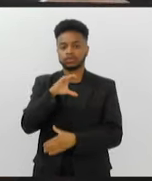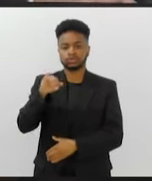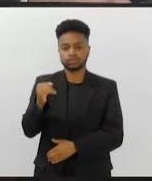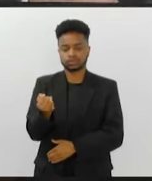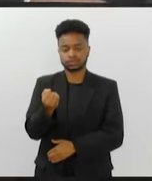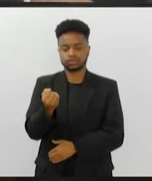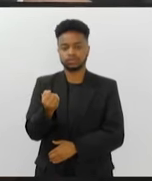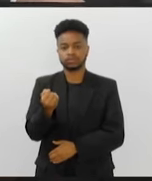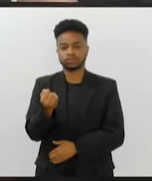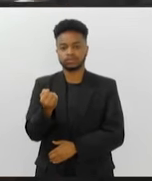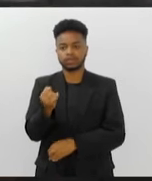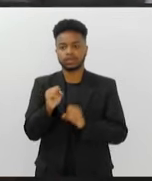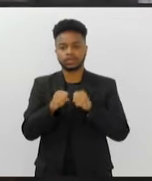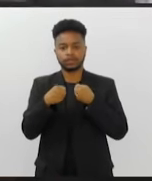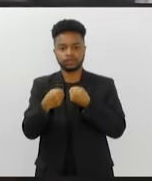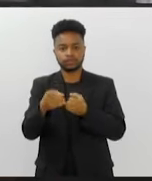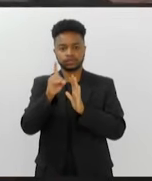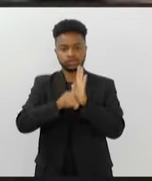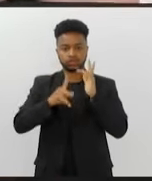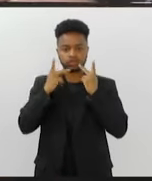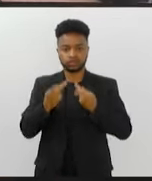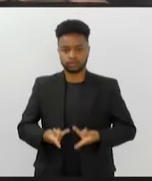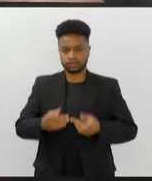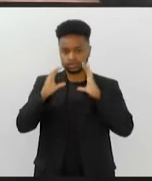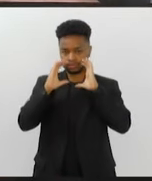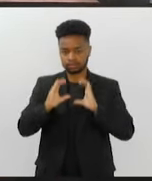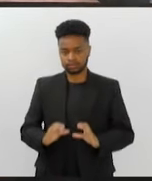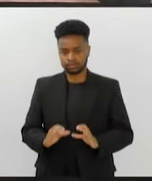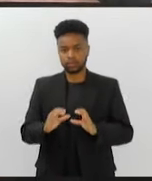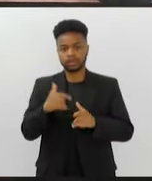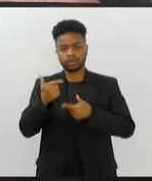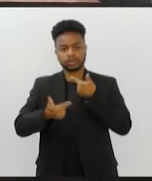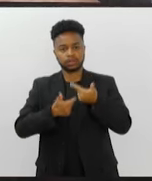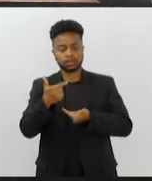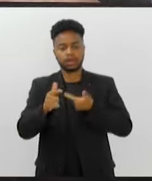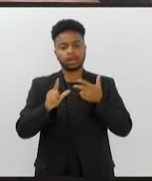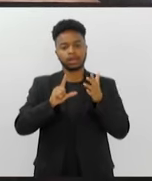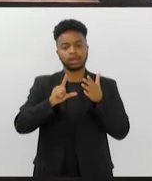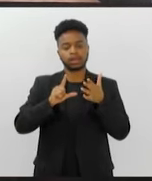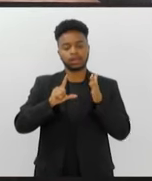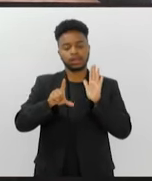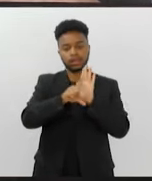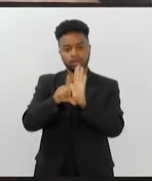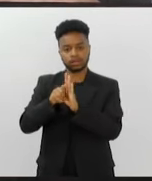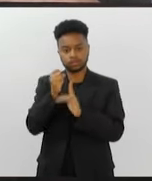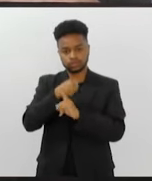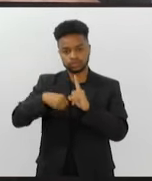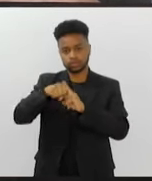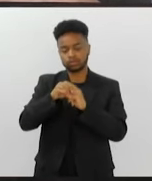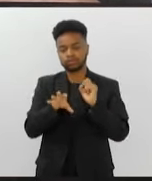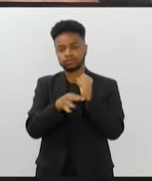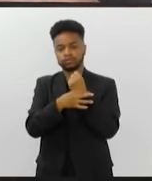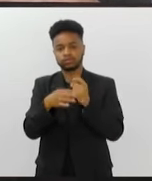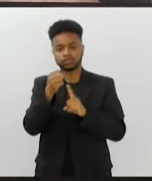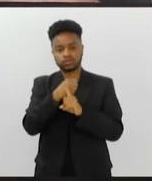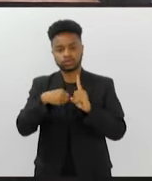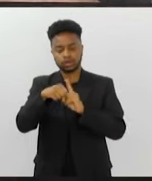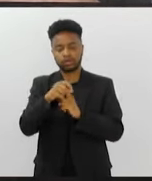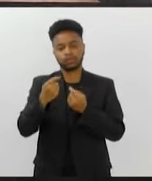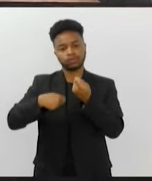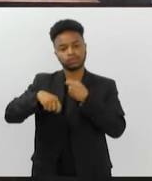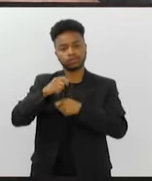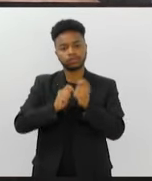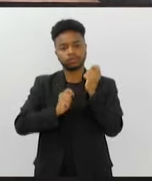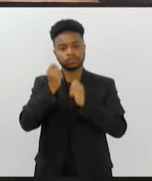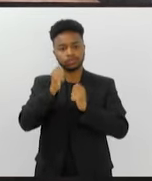Justiça, Defesa dos Direitos Humanos e Cidadania, Trabalho, Legislação Social e Seguridade Social, Economia, Indústria e Comércio